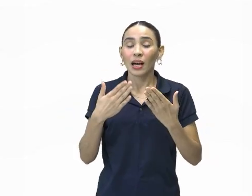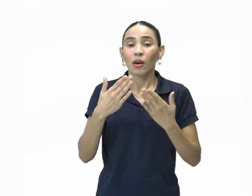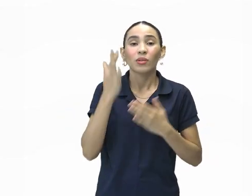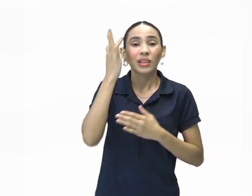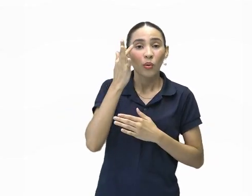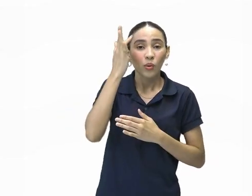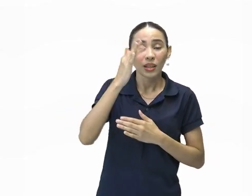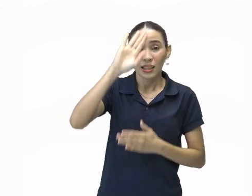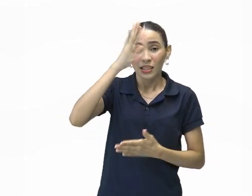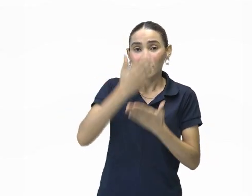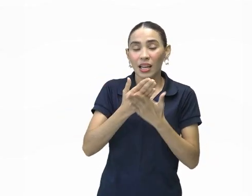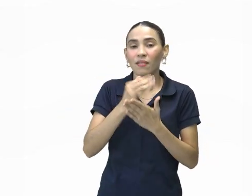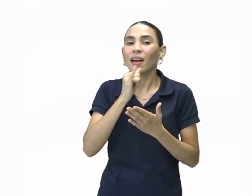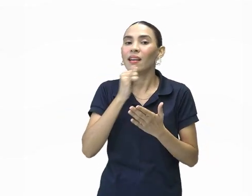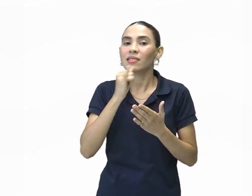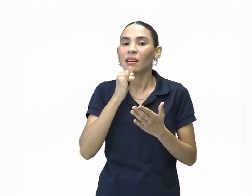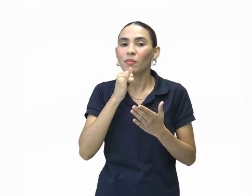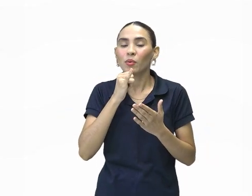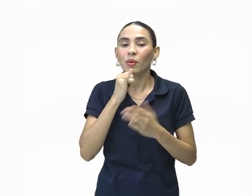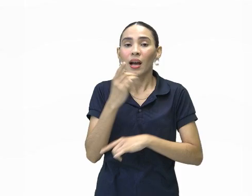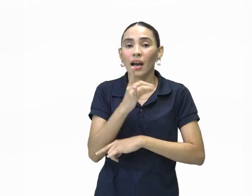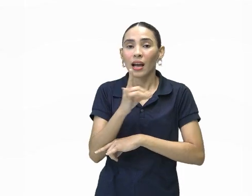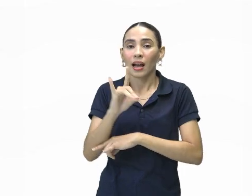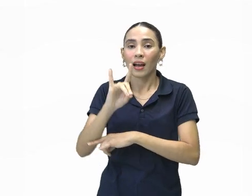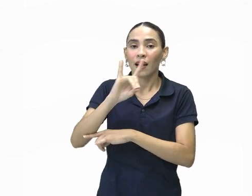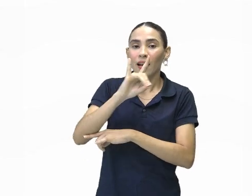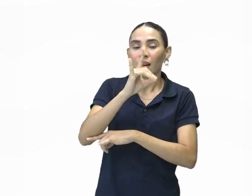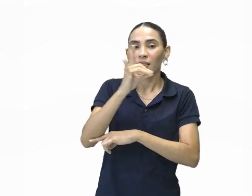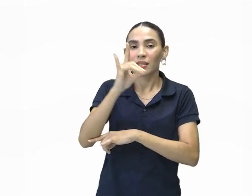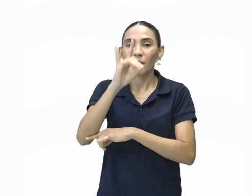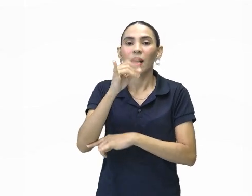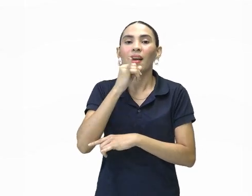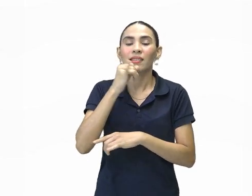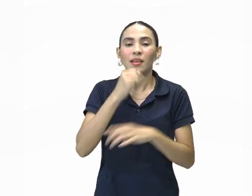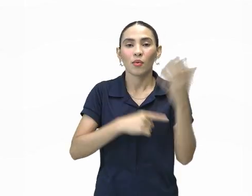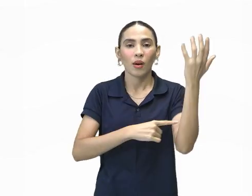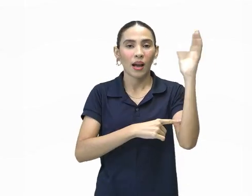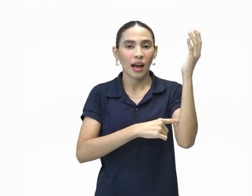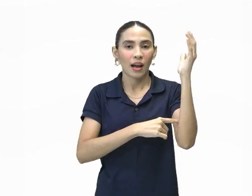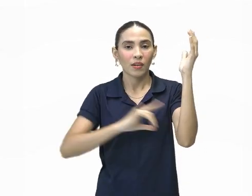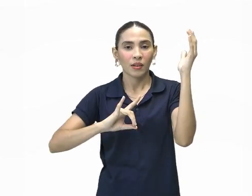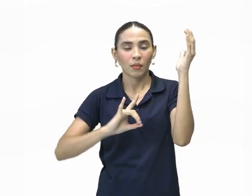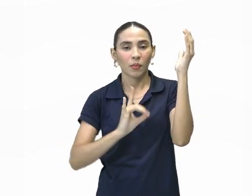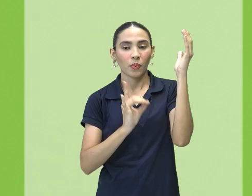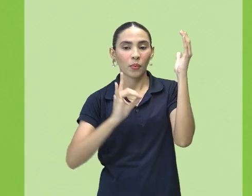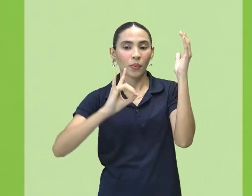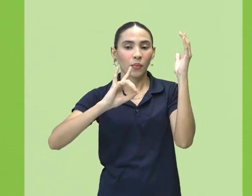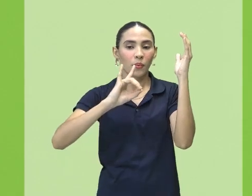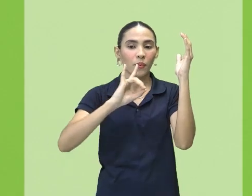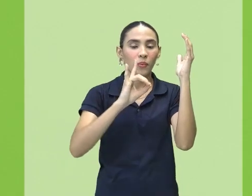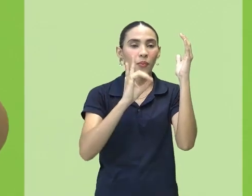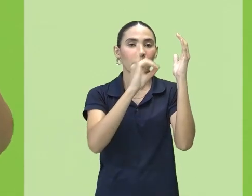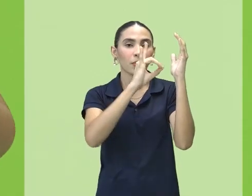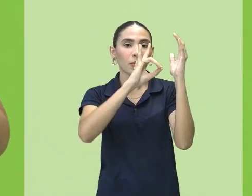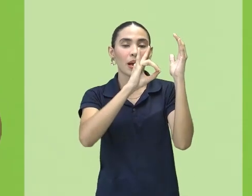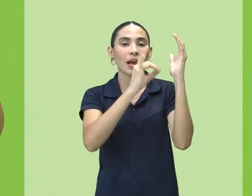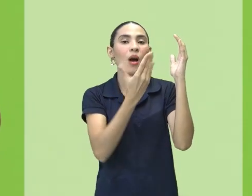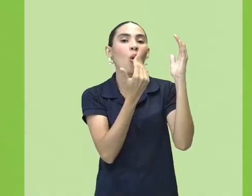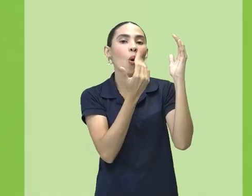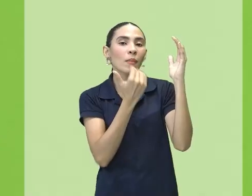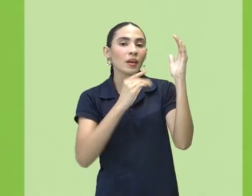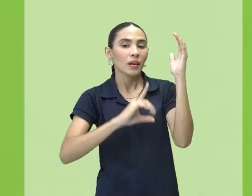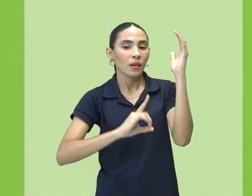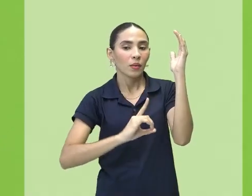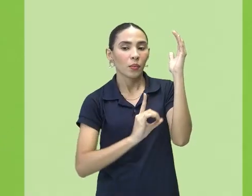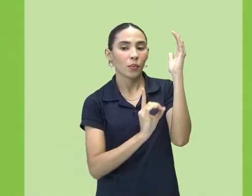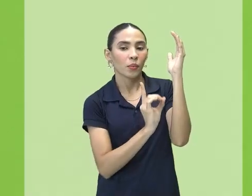ele acreditava que essas girafas, ao tentarem alcançar o seu alimento no topo das árvores, elas